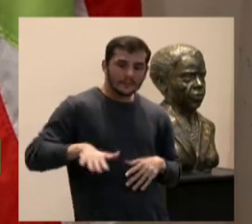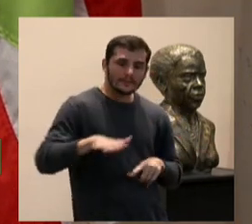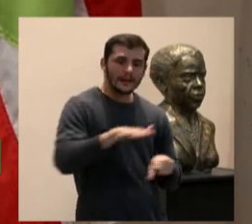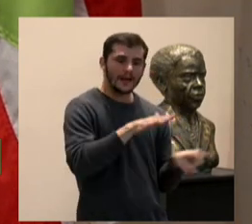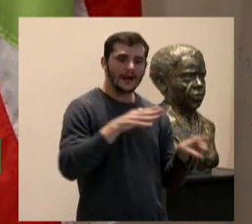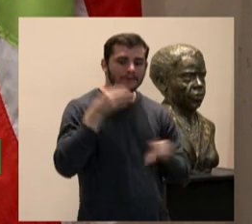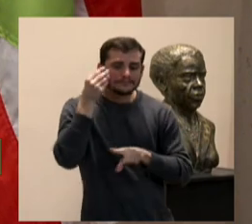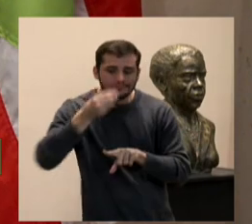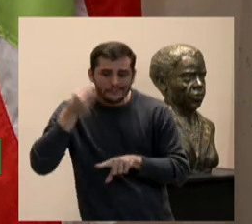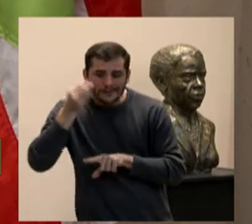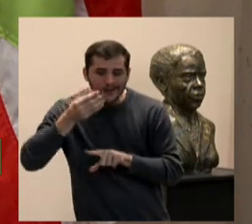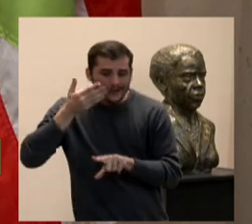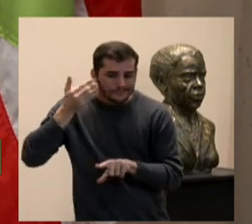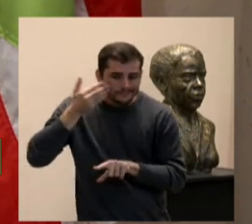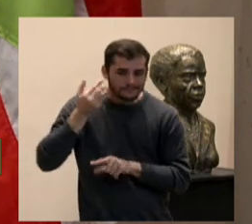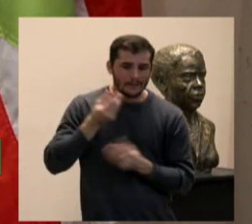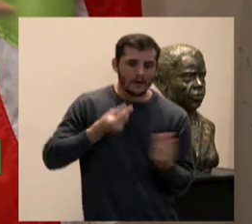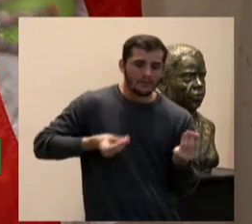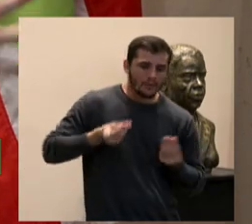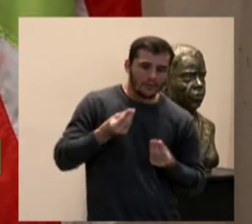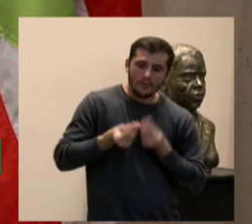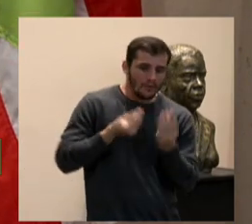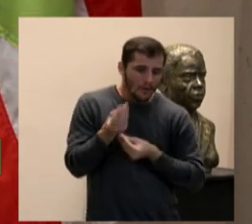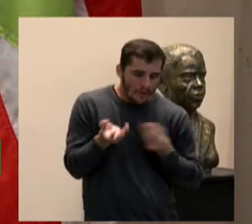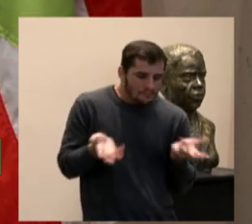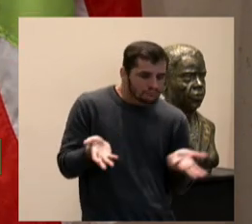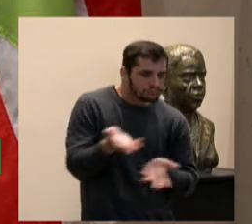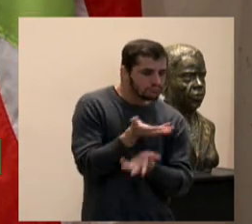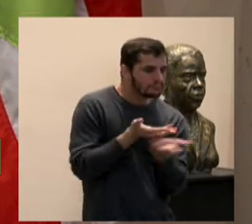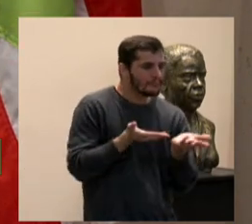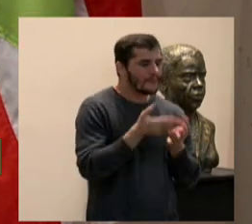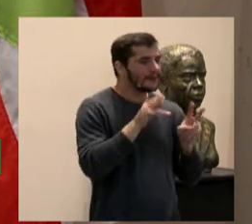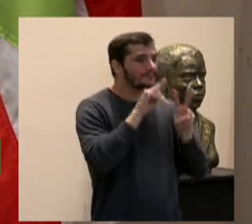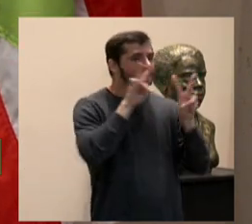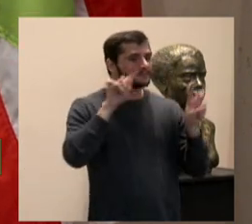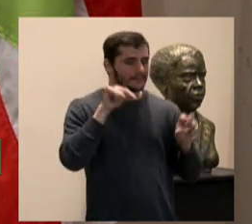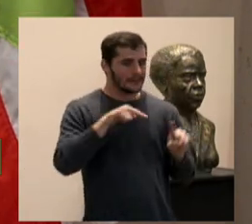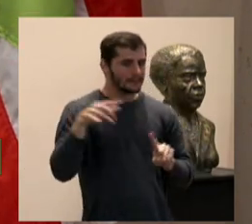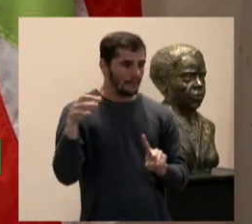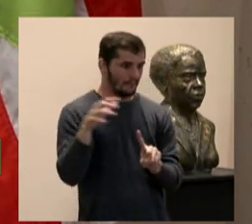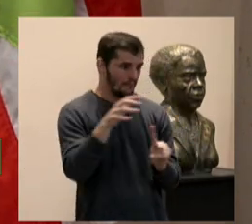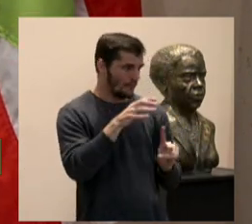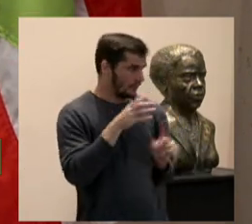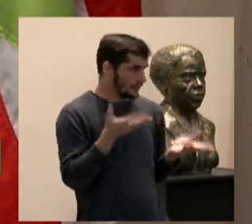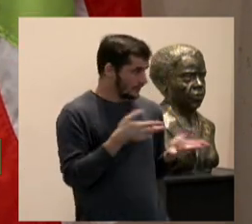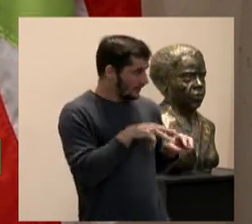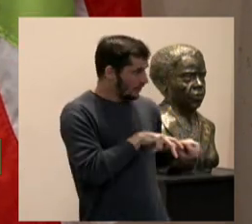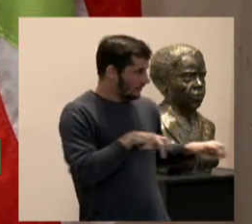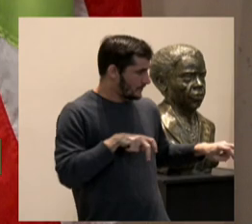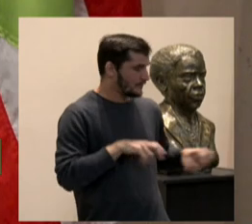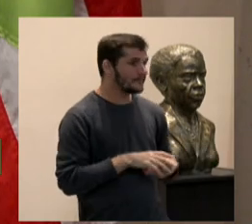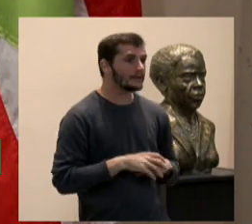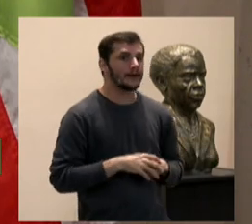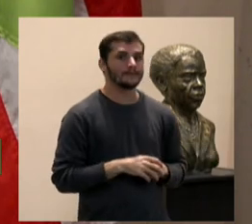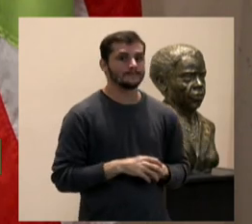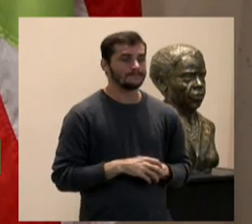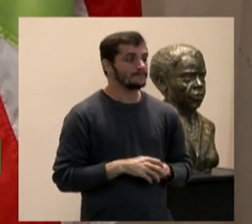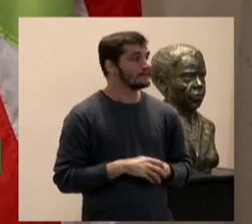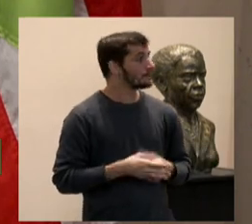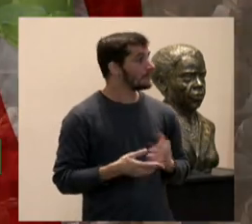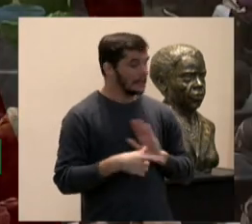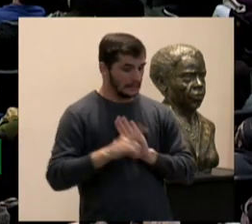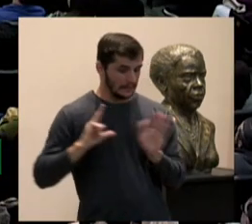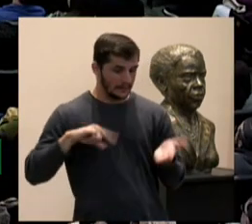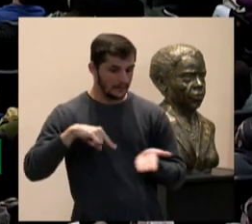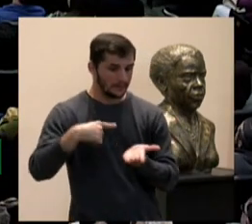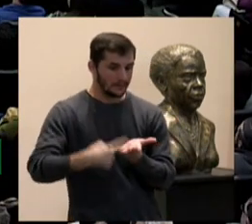vivências são atravessadas pelas questões que serão colocadas nessa mesa agora. A gente tinha combinado